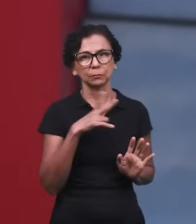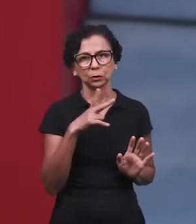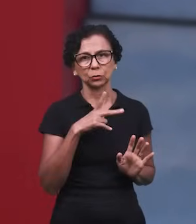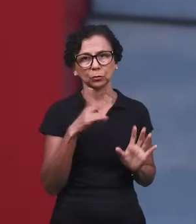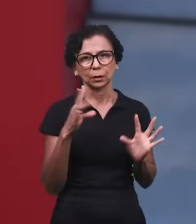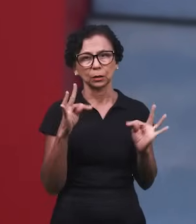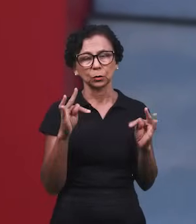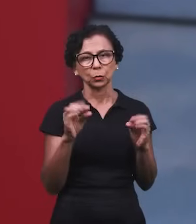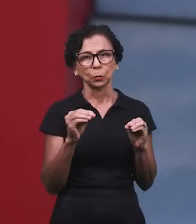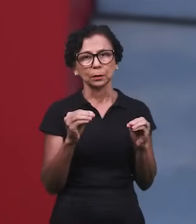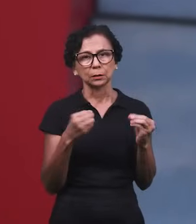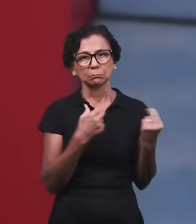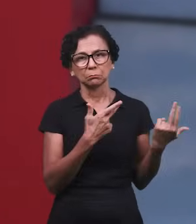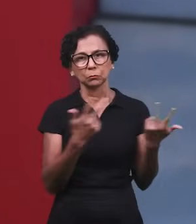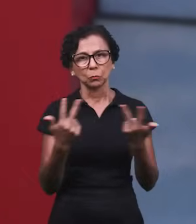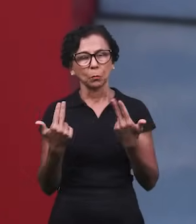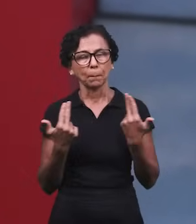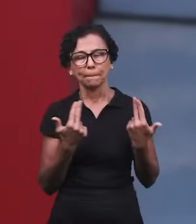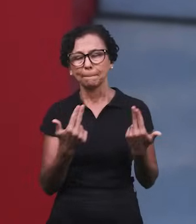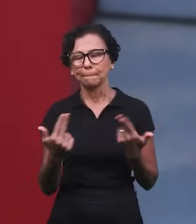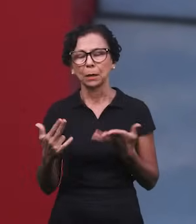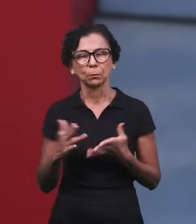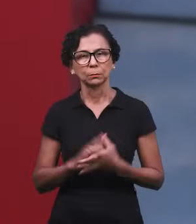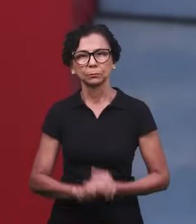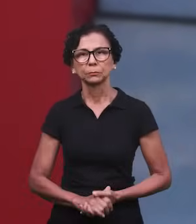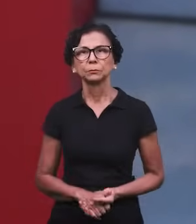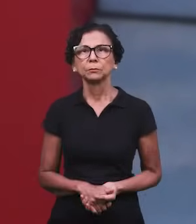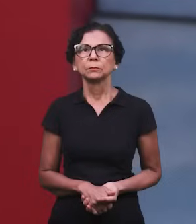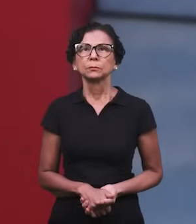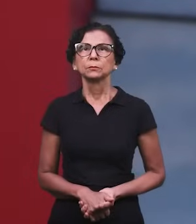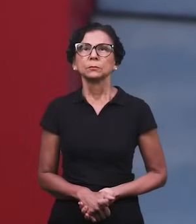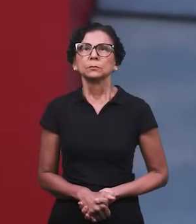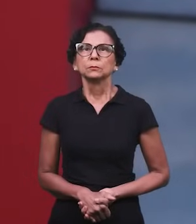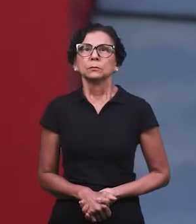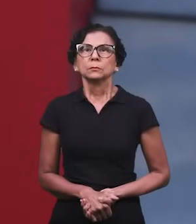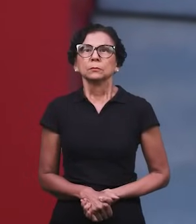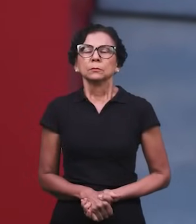gente tem que ter todo um trabalho para que ele entenda aquilo que você falou no início.